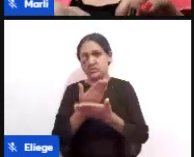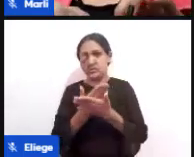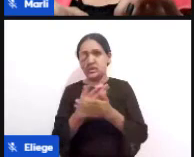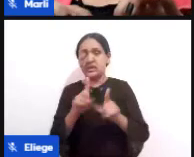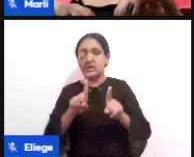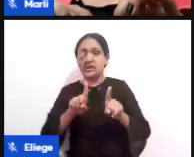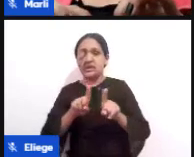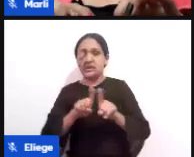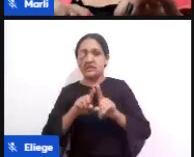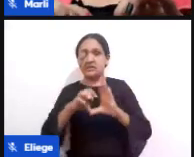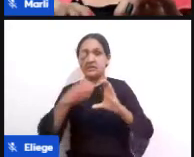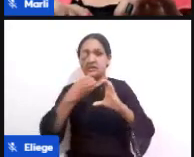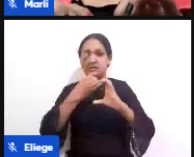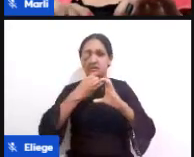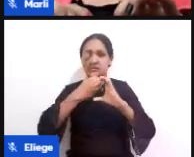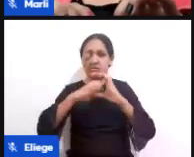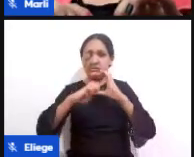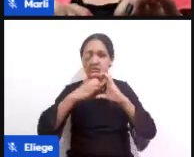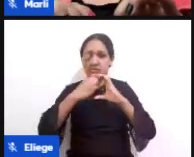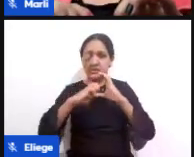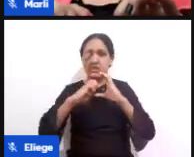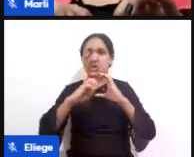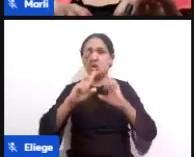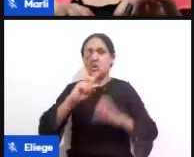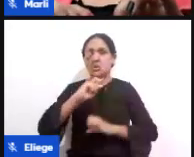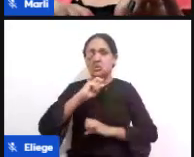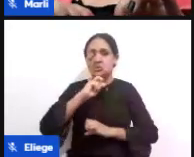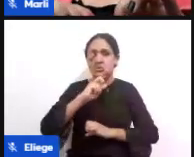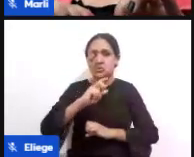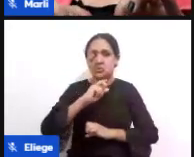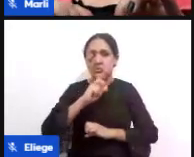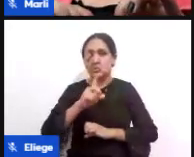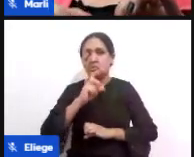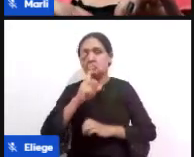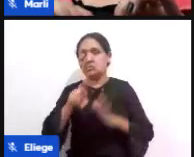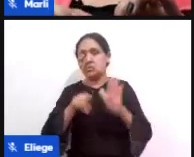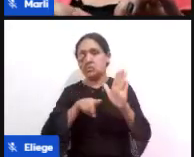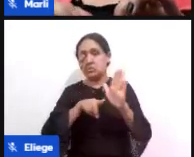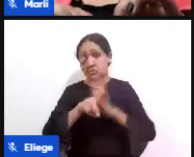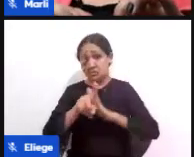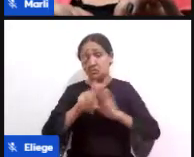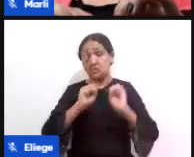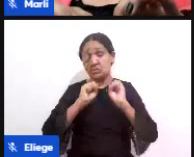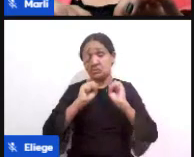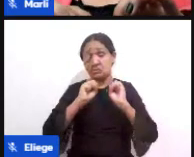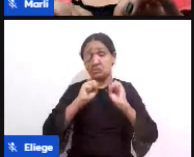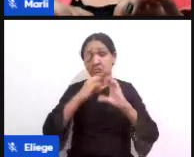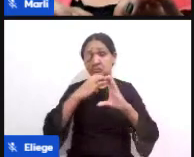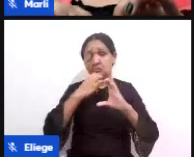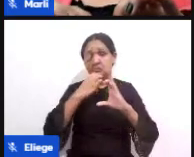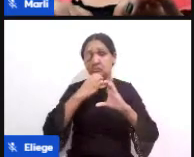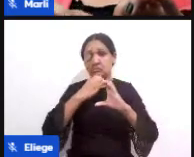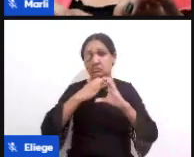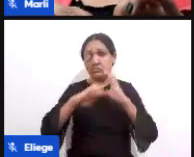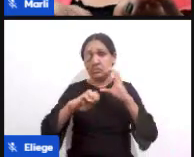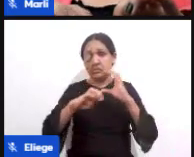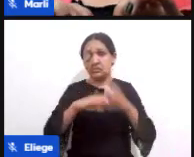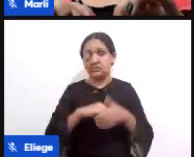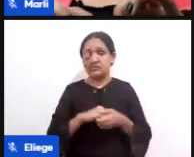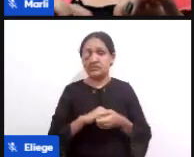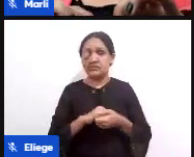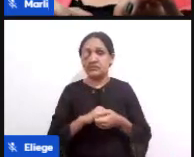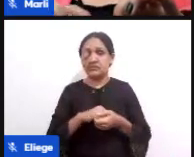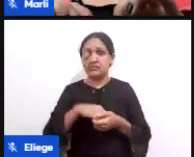qualquer dúvida, qualquer perguntas que tiverem, pode mandar um e-mail para a